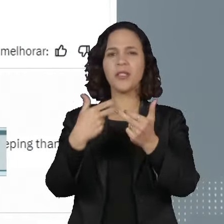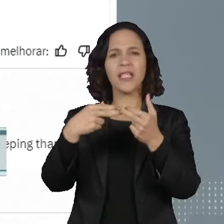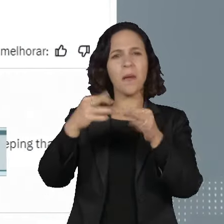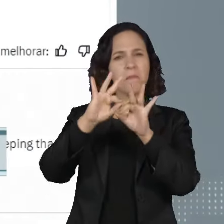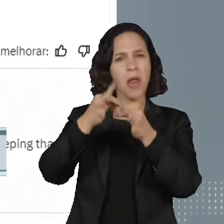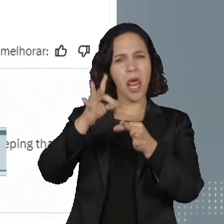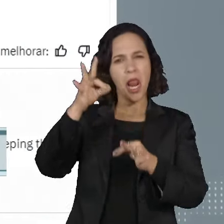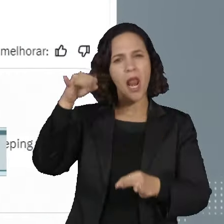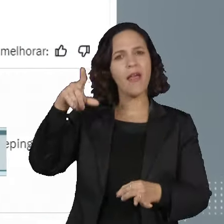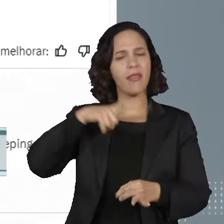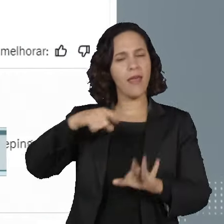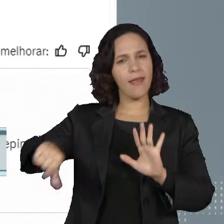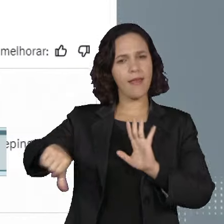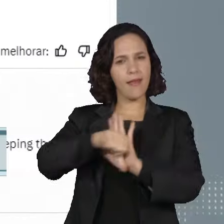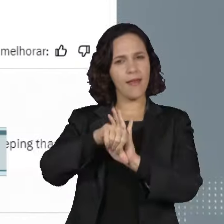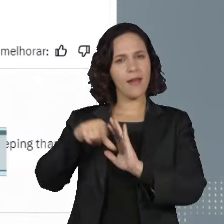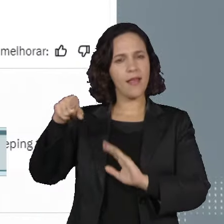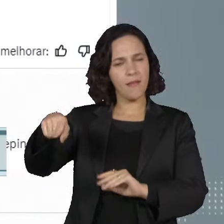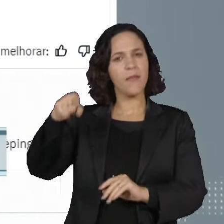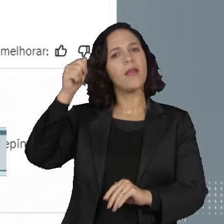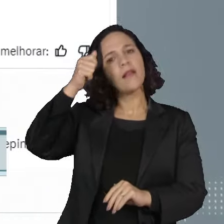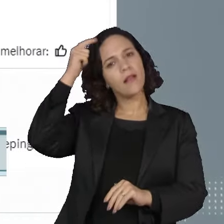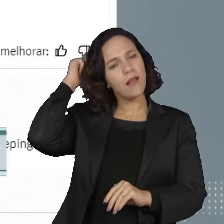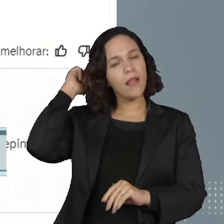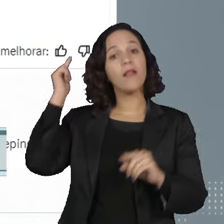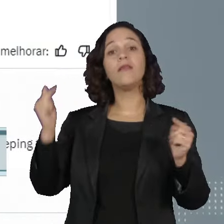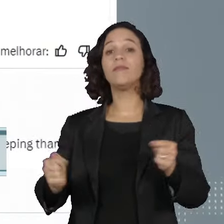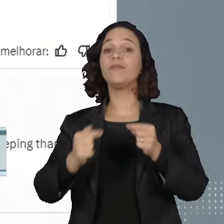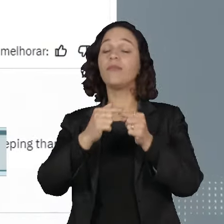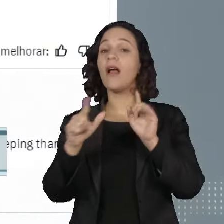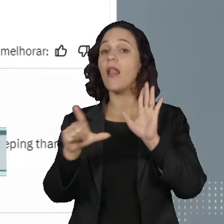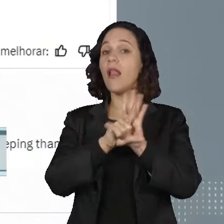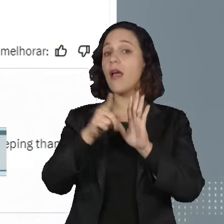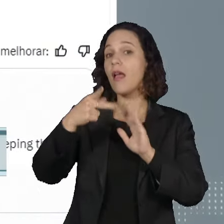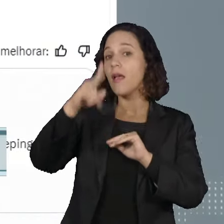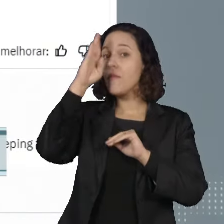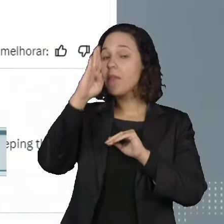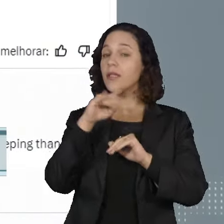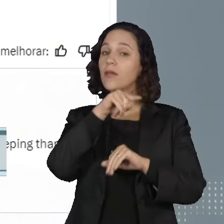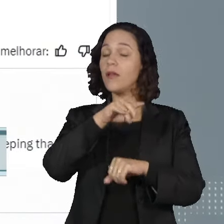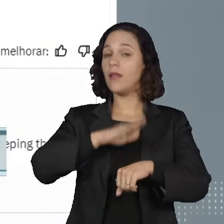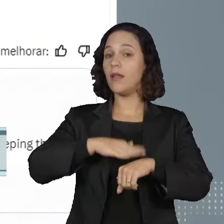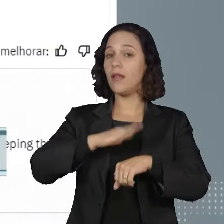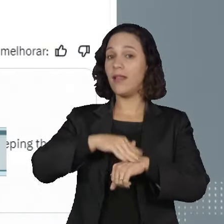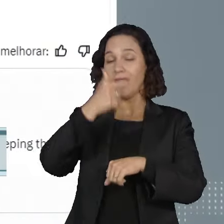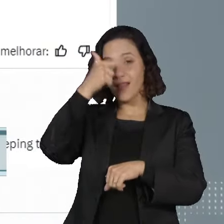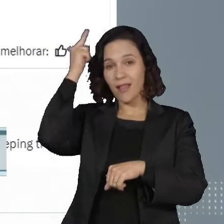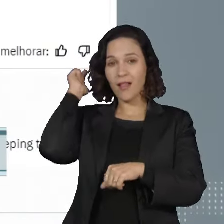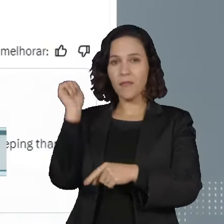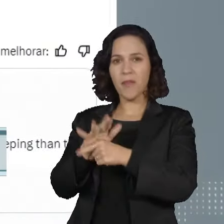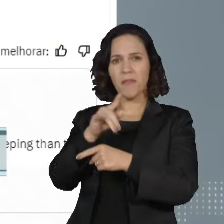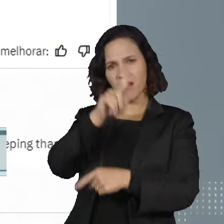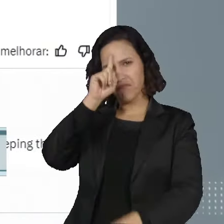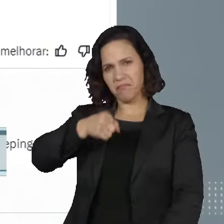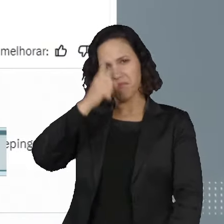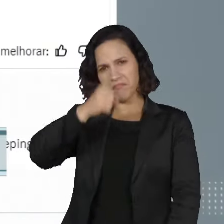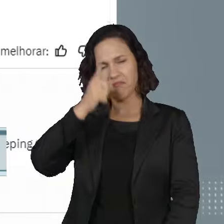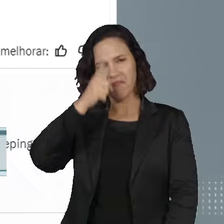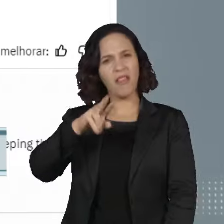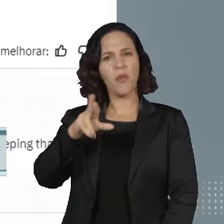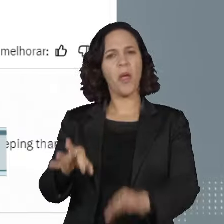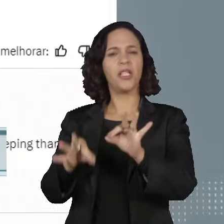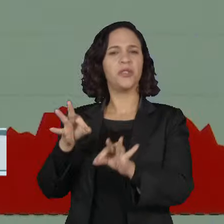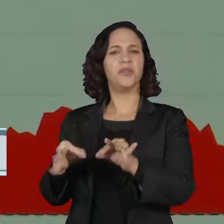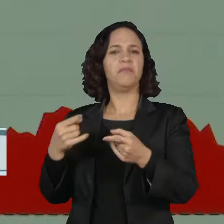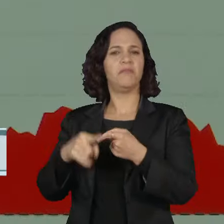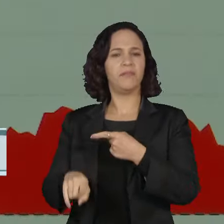de crimes de morais, segundo ele, com as leis brasileiras específicas que ele violou e completou: Ele é um ditador e uma fraude, não um